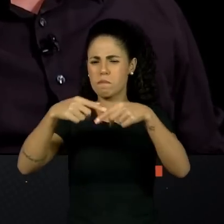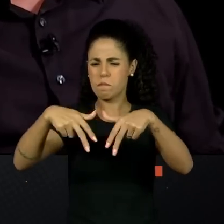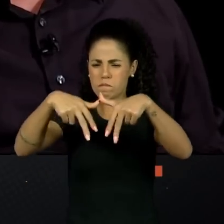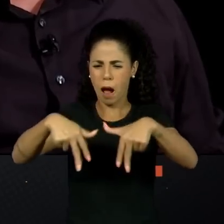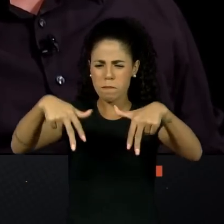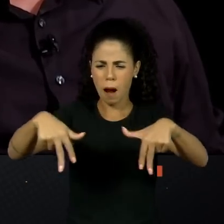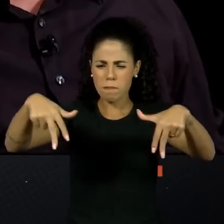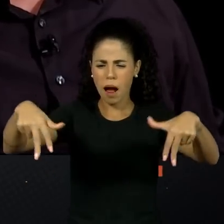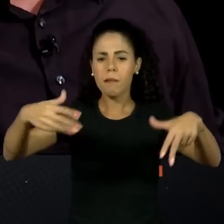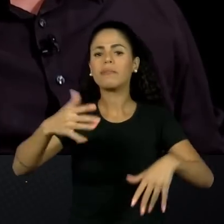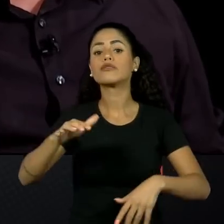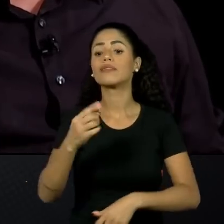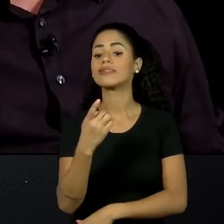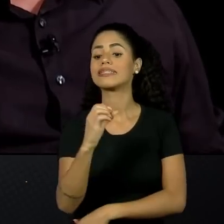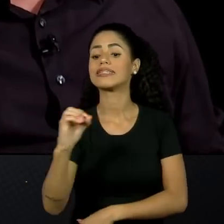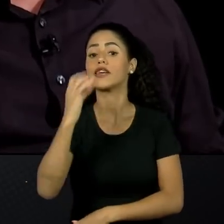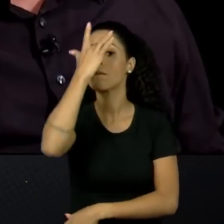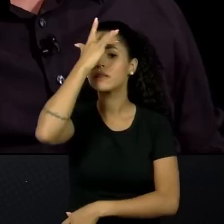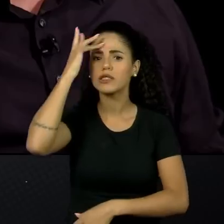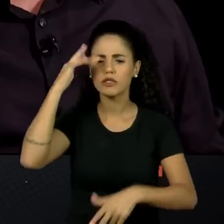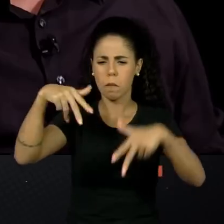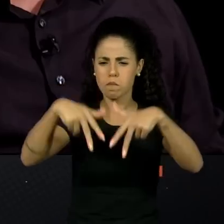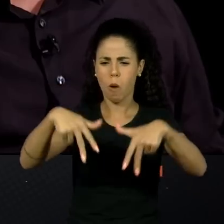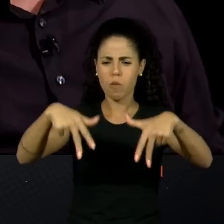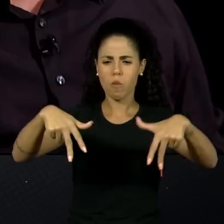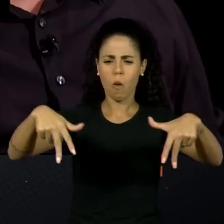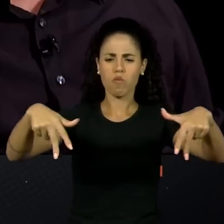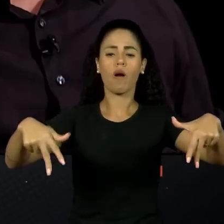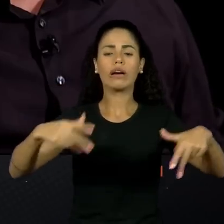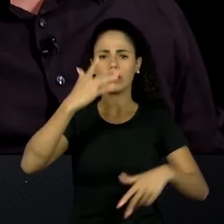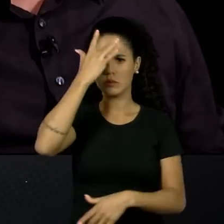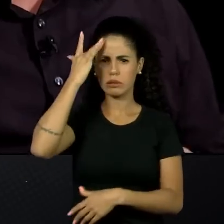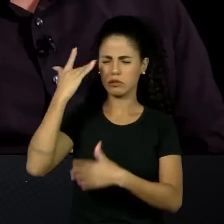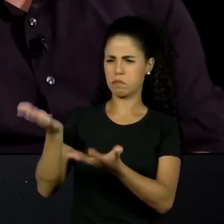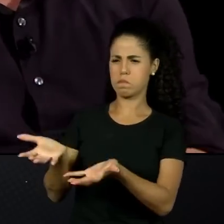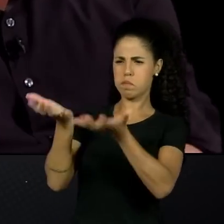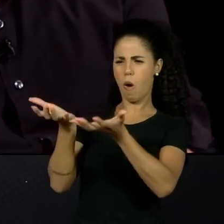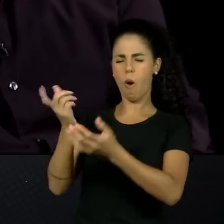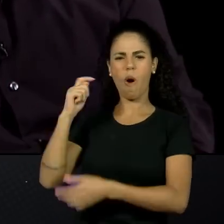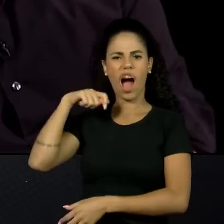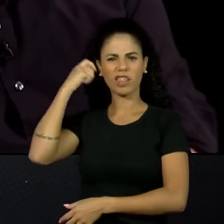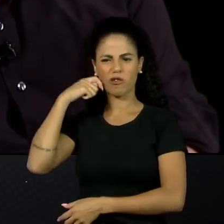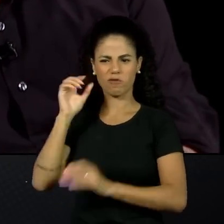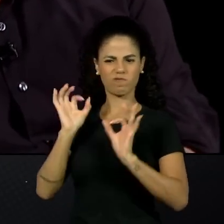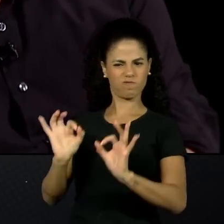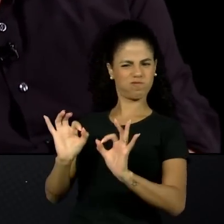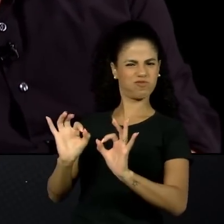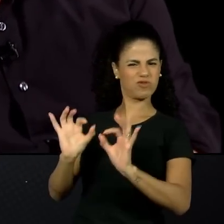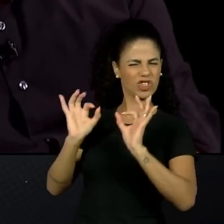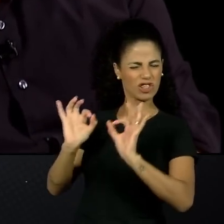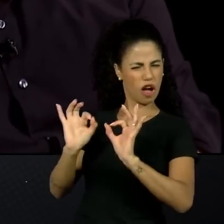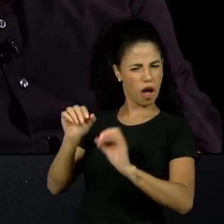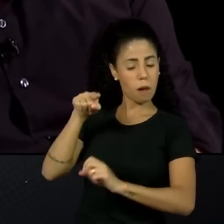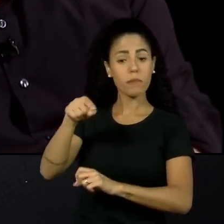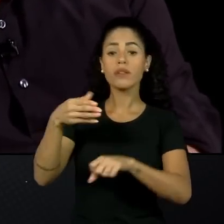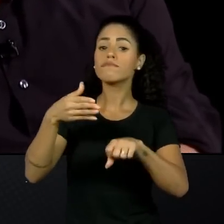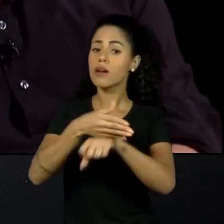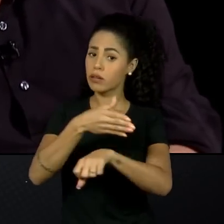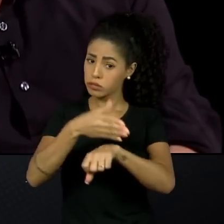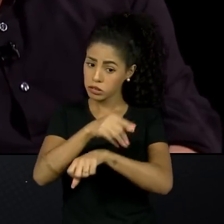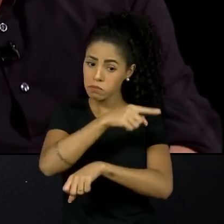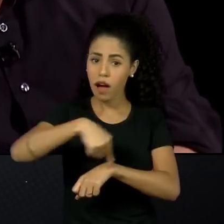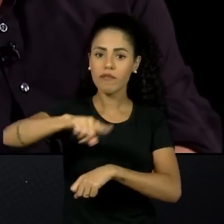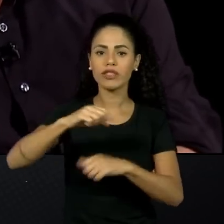palco. E os atores bons, instigados, interessados, vinham participar